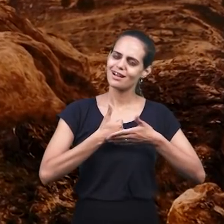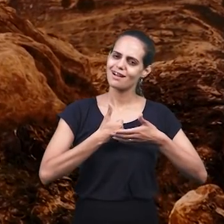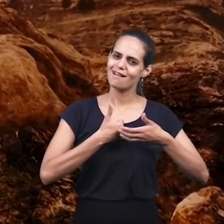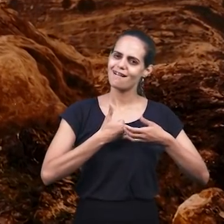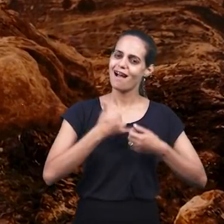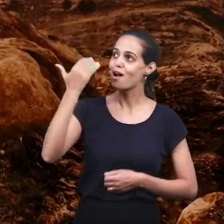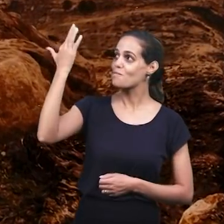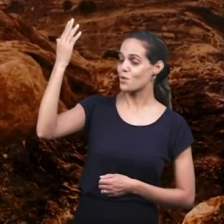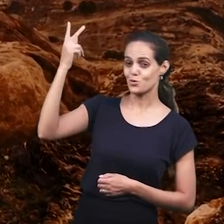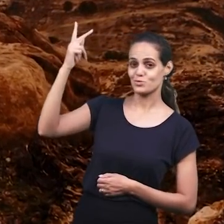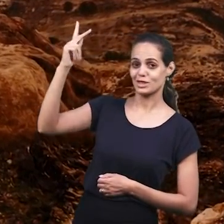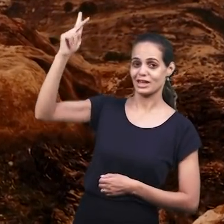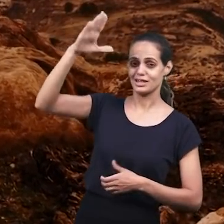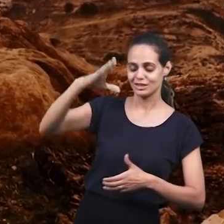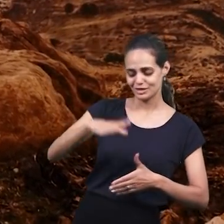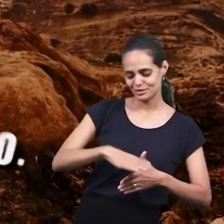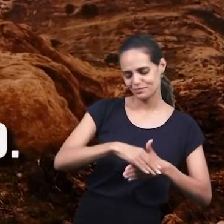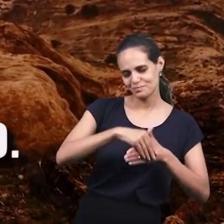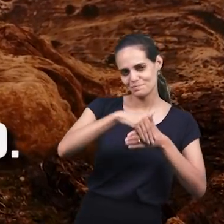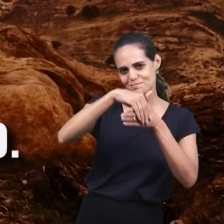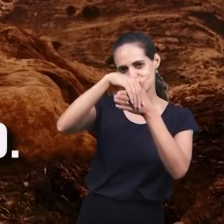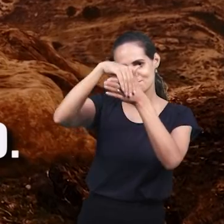me estenderás,